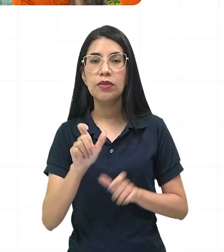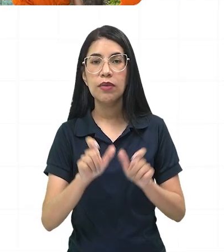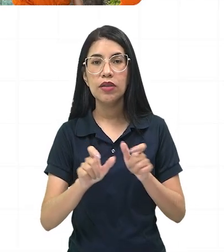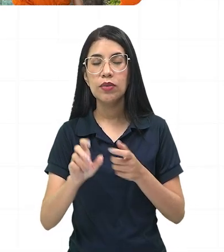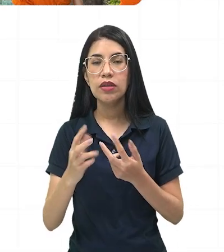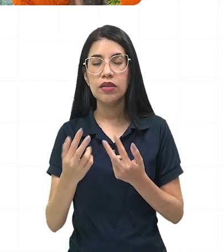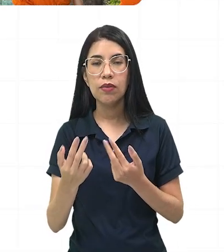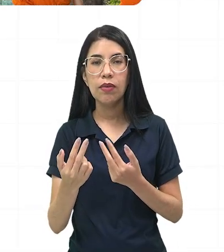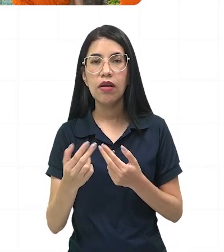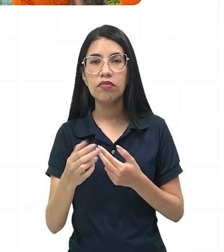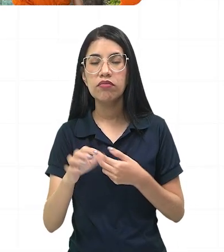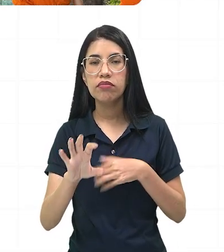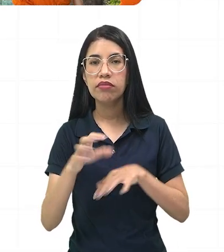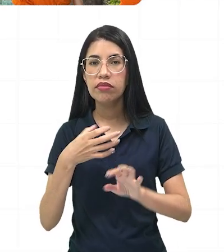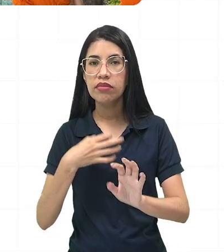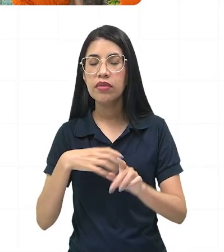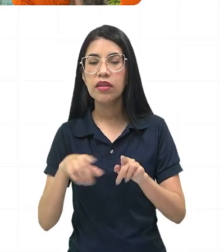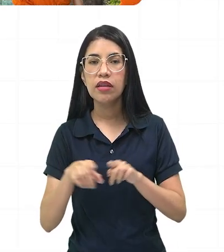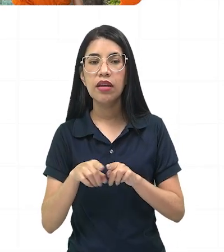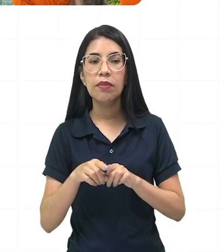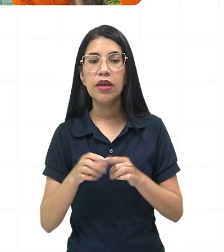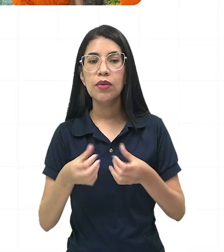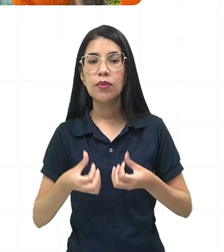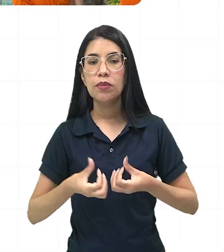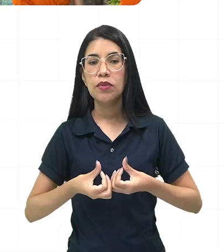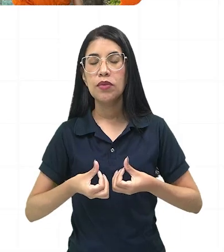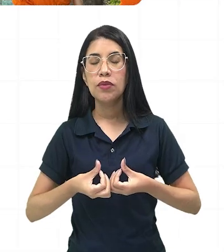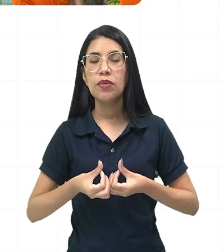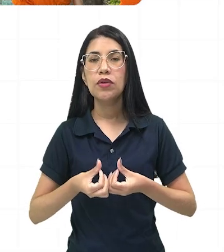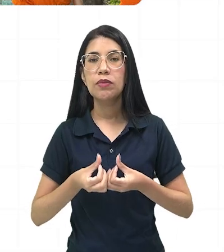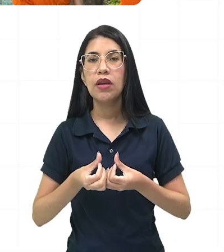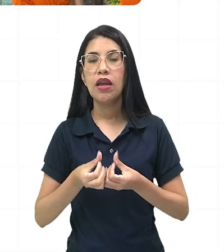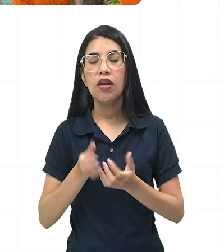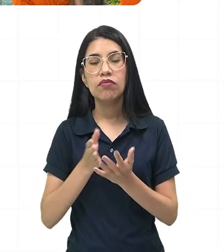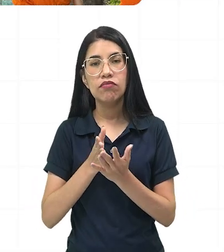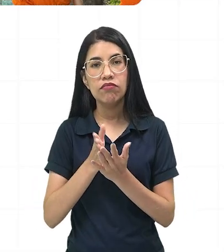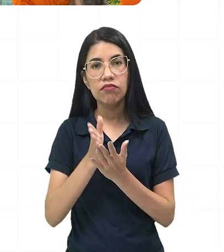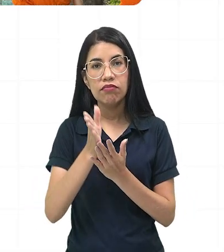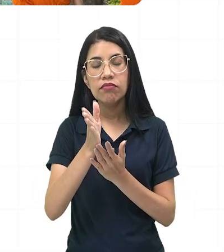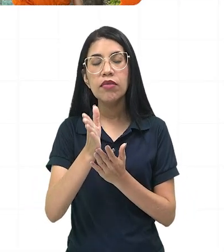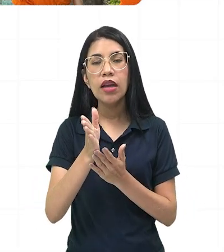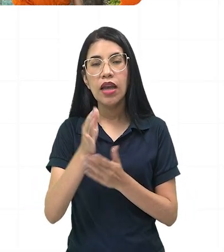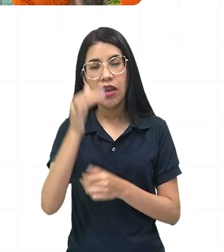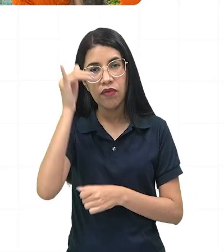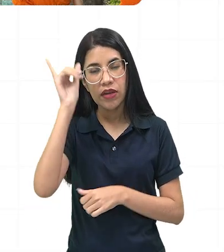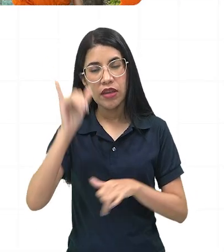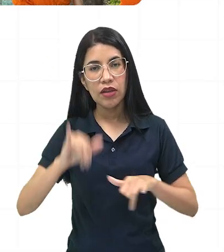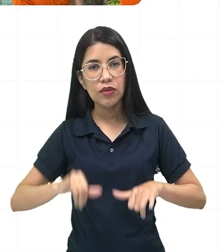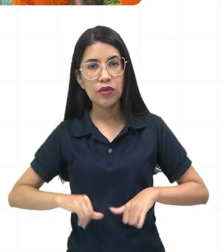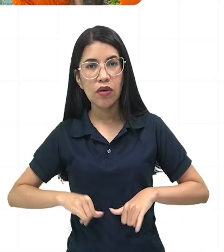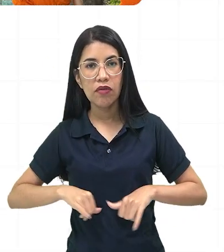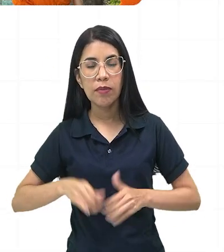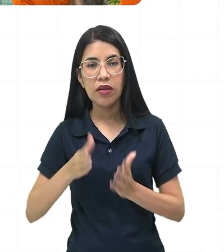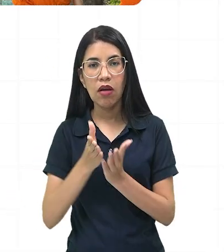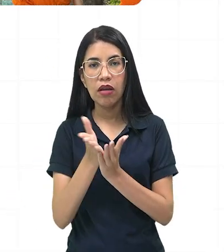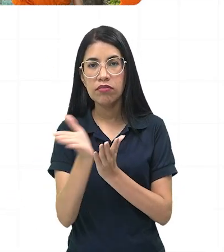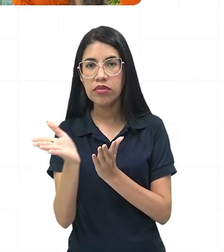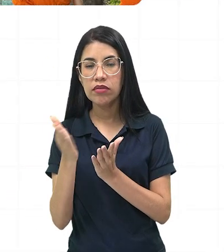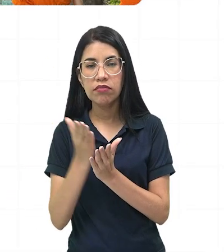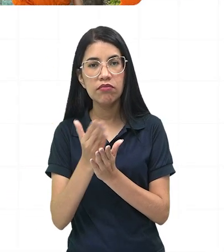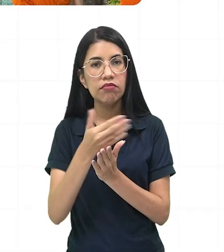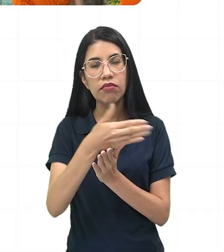mesmo. No budismo, o caminho do meio ele serve para evitar o sofrimento. Então, nenhum caminho